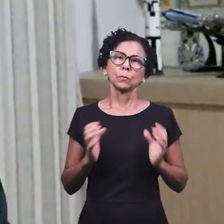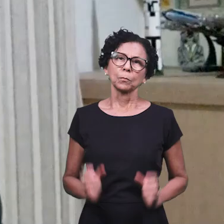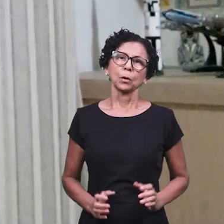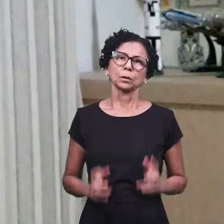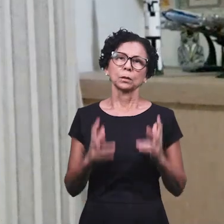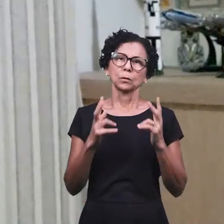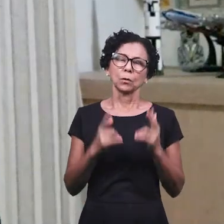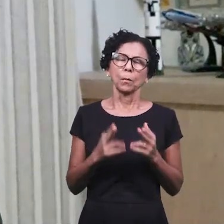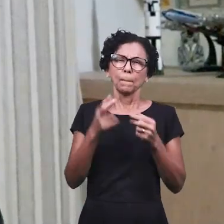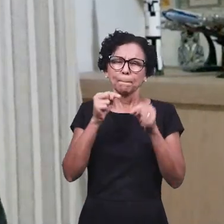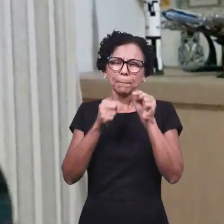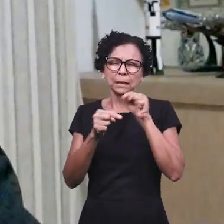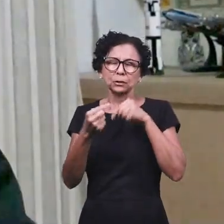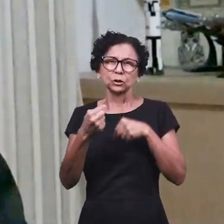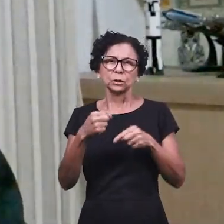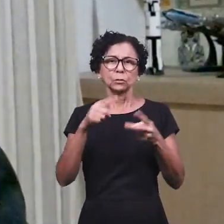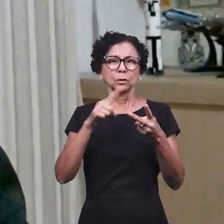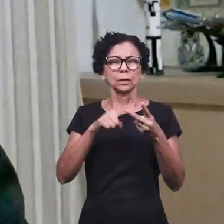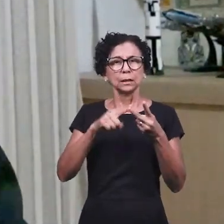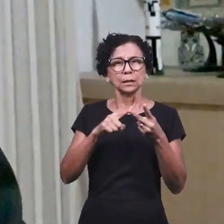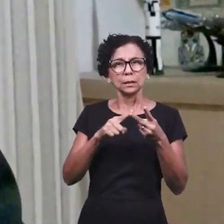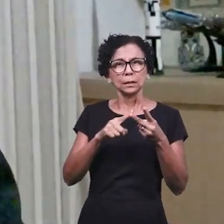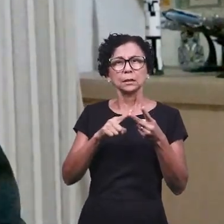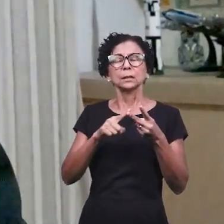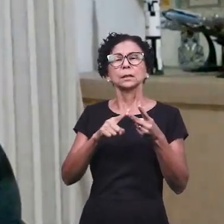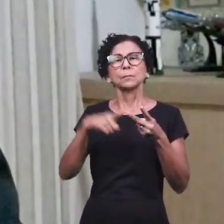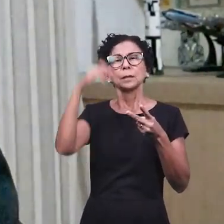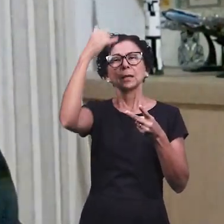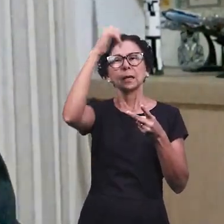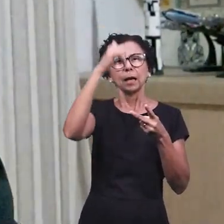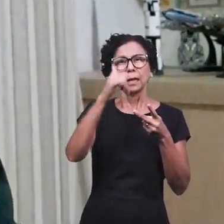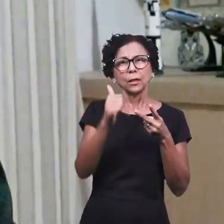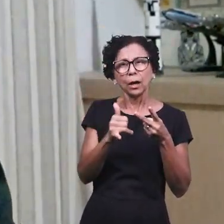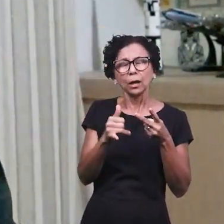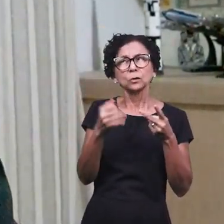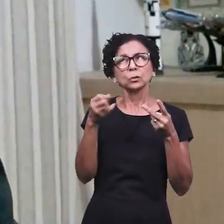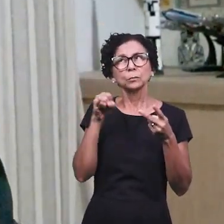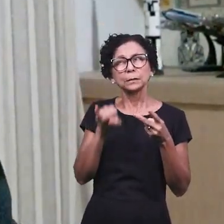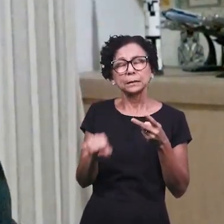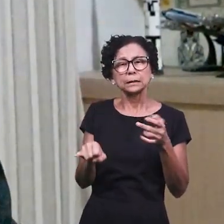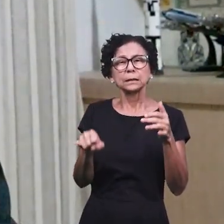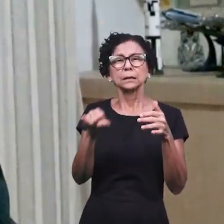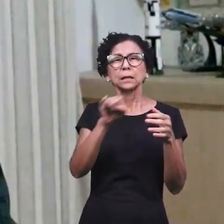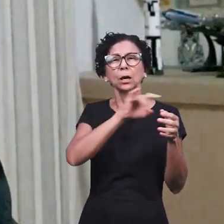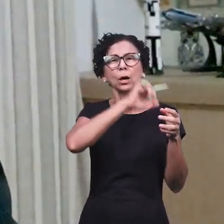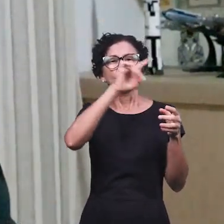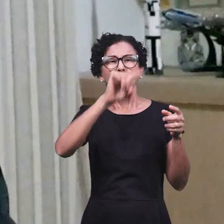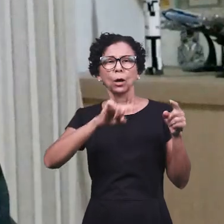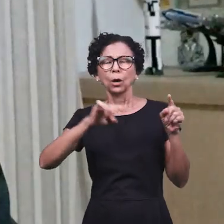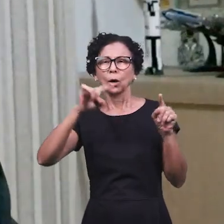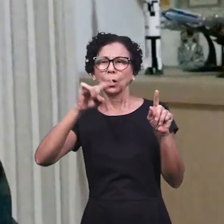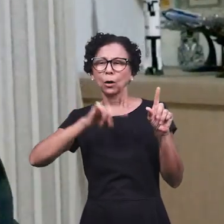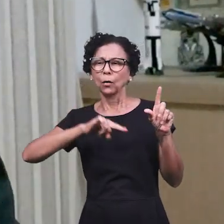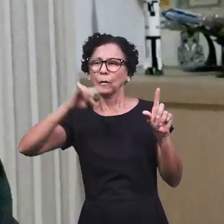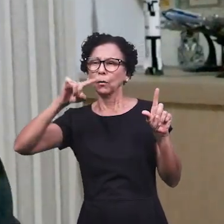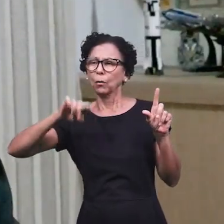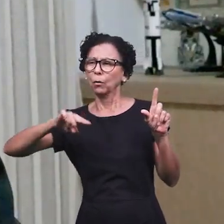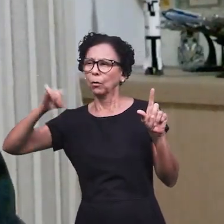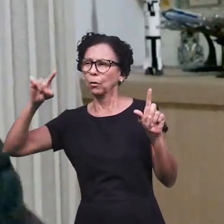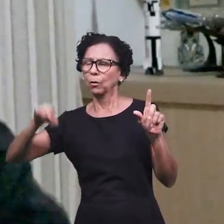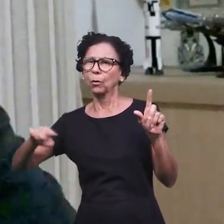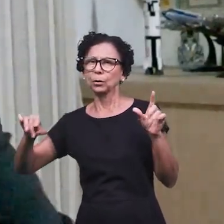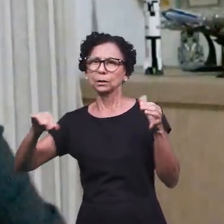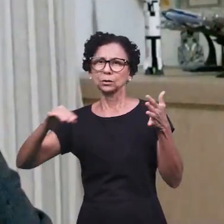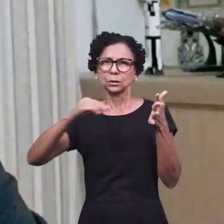se comporta como partícula, mas também como energia. Como energia, é como se fosse uma onda eletromagnética. E